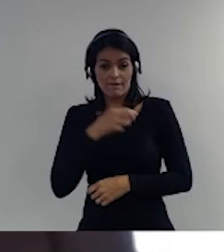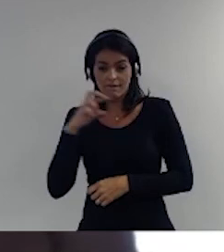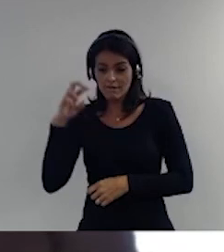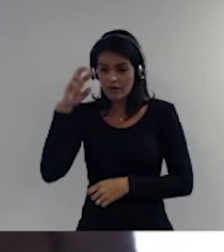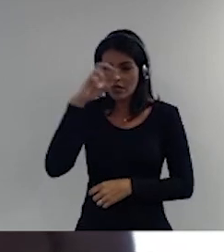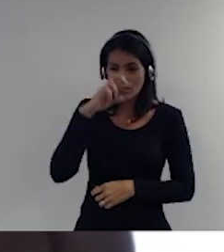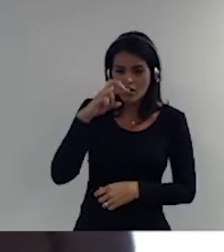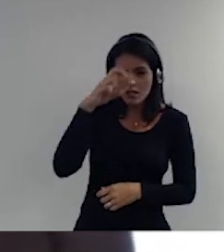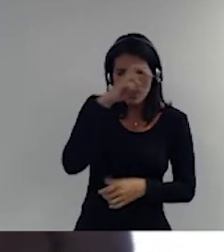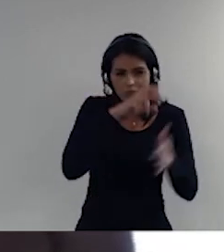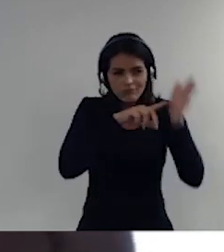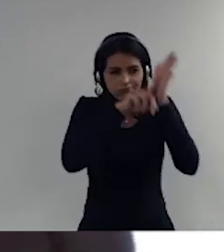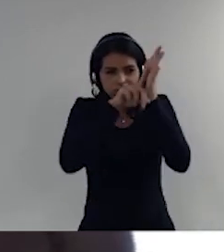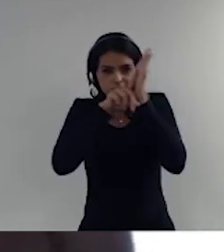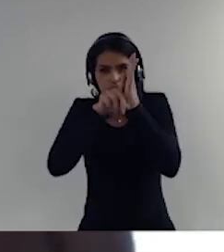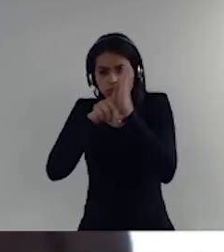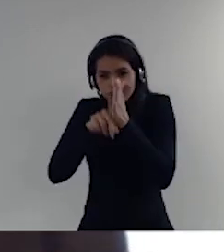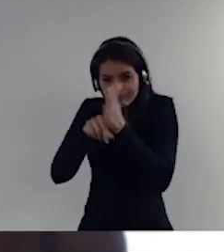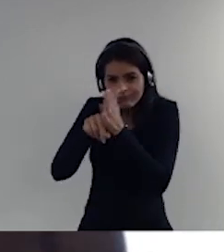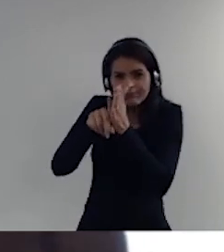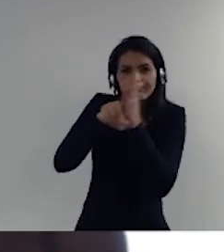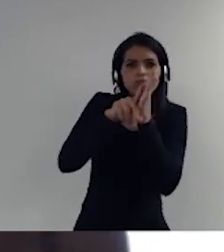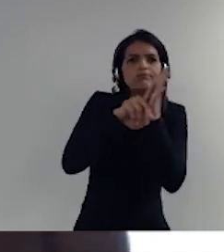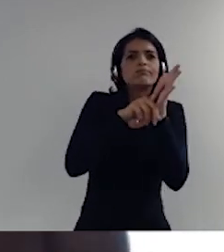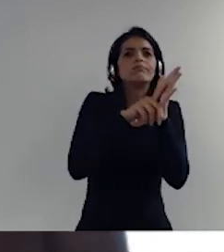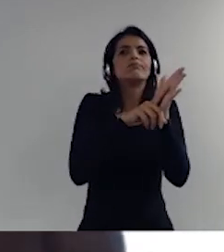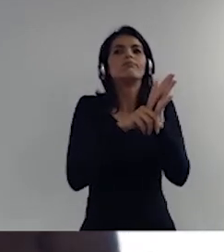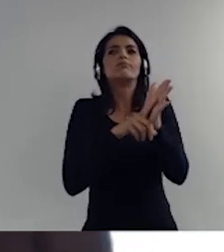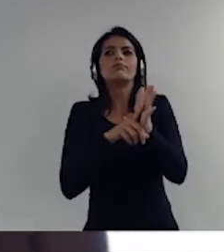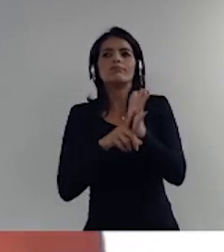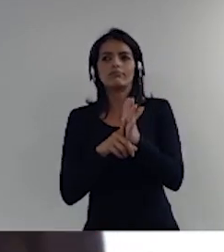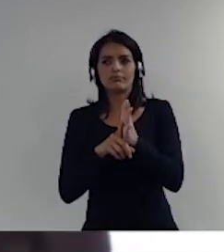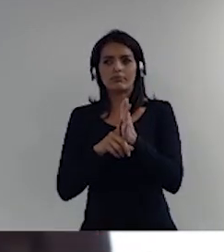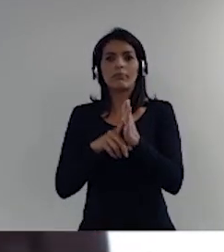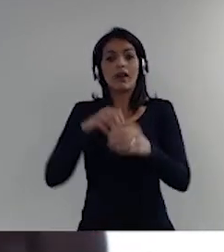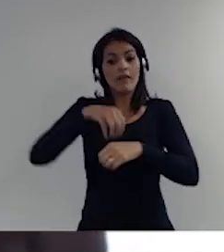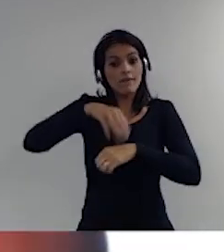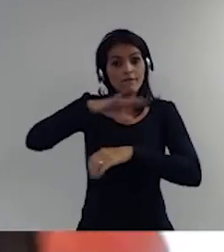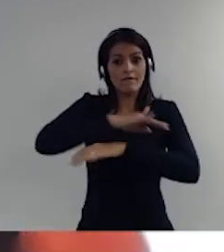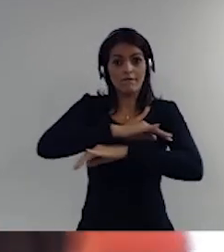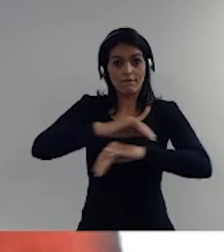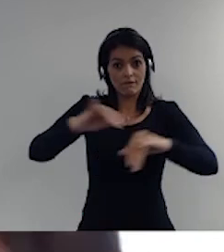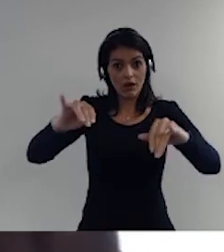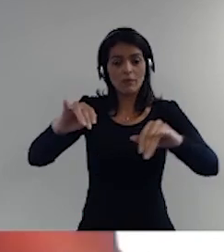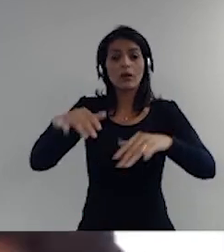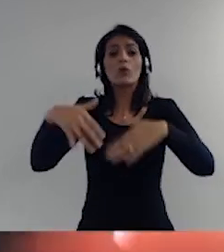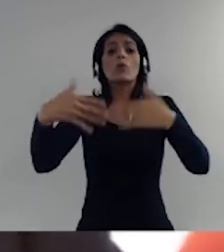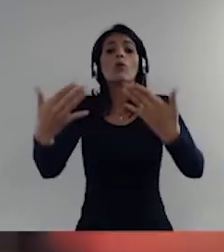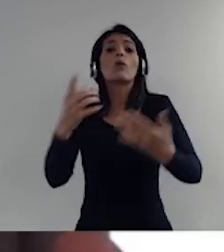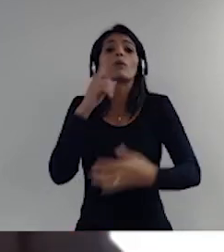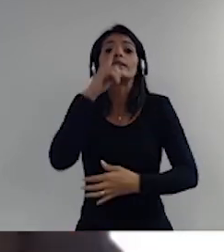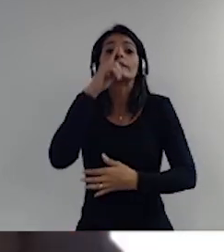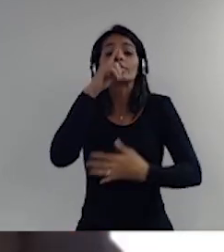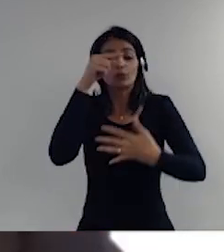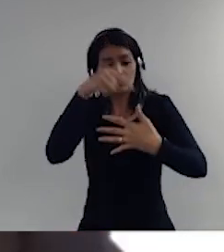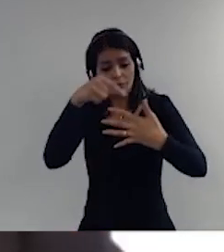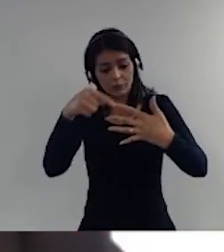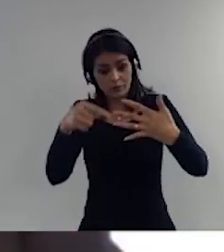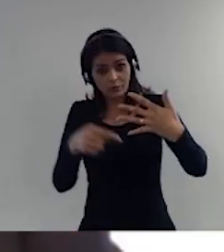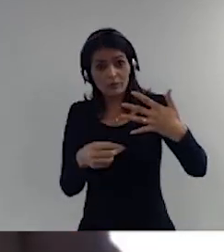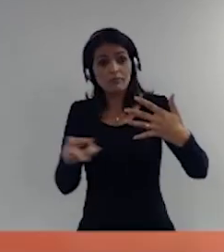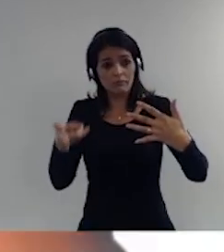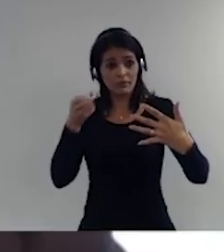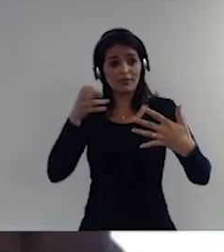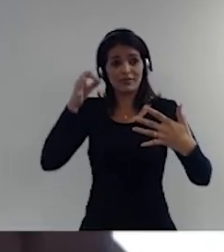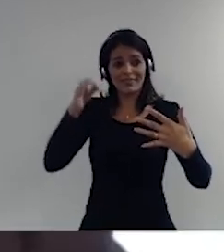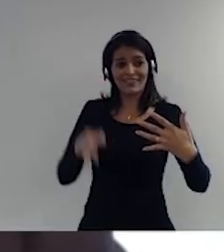todos os elementos disponíveis, né, para que se informe ao mercado quais são os riscos que são